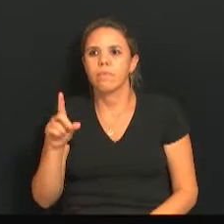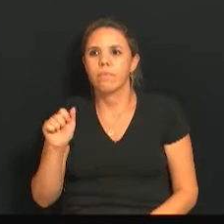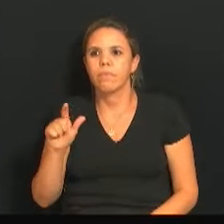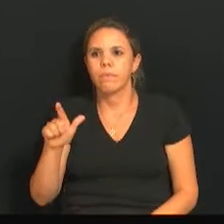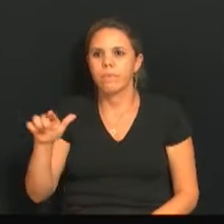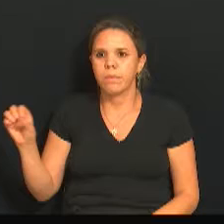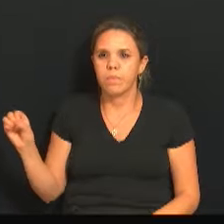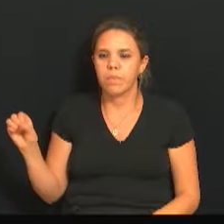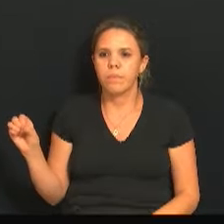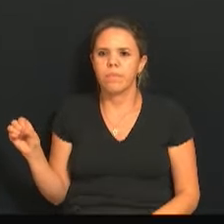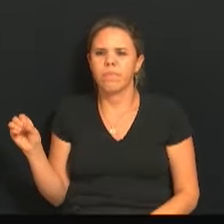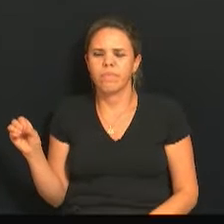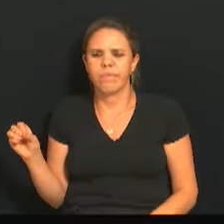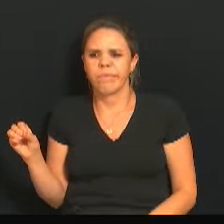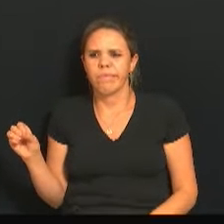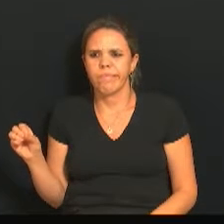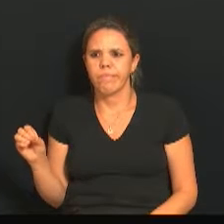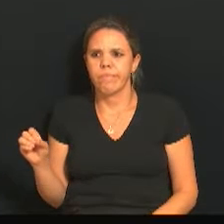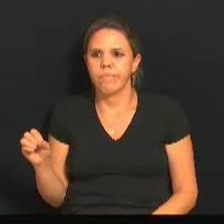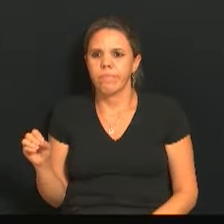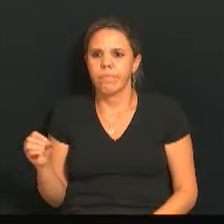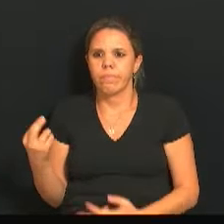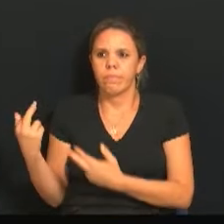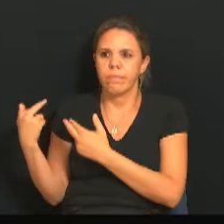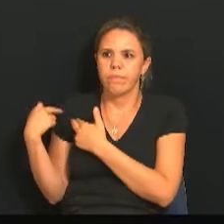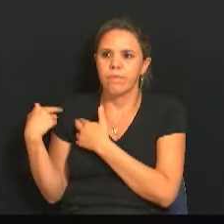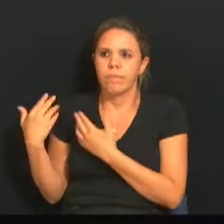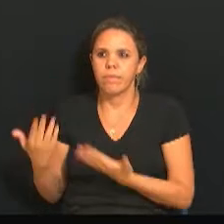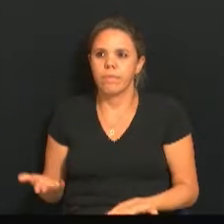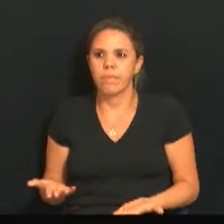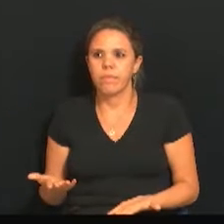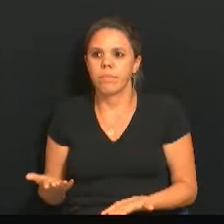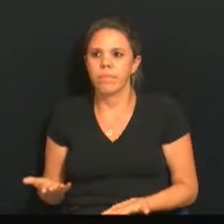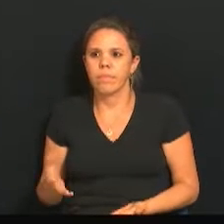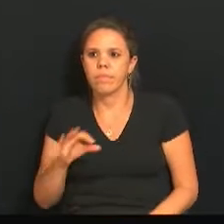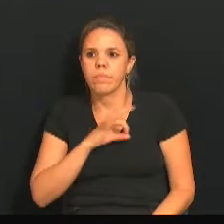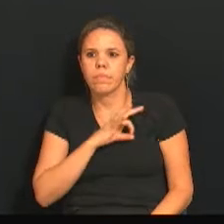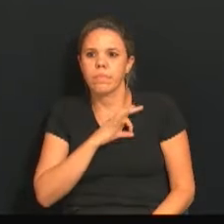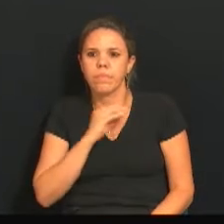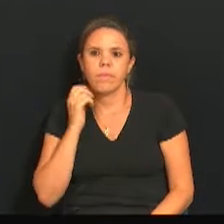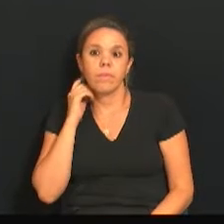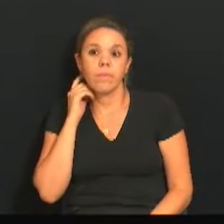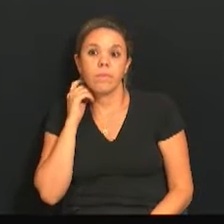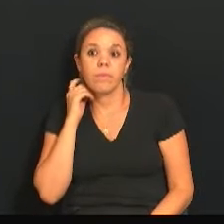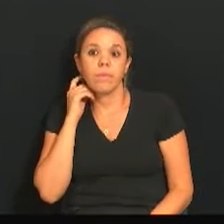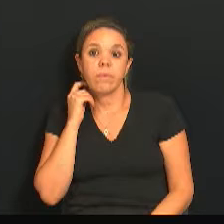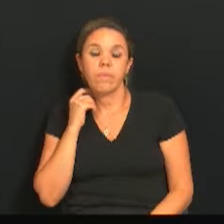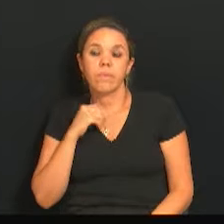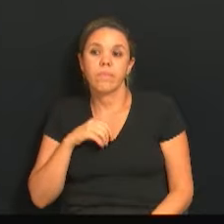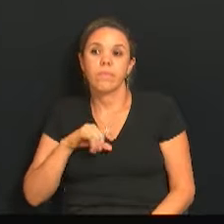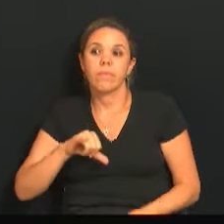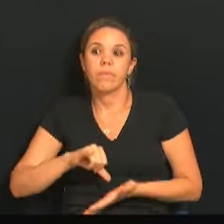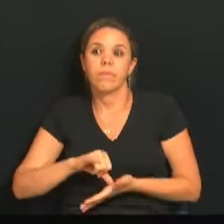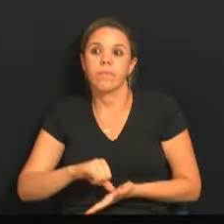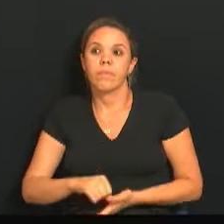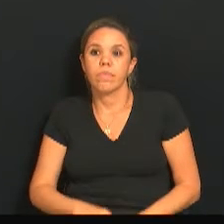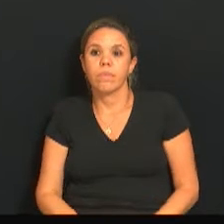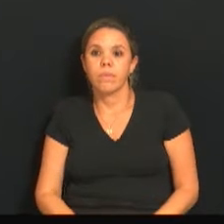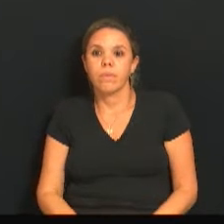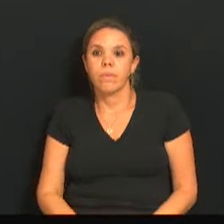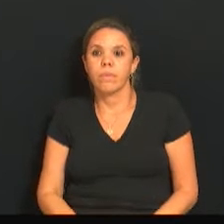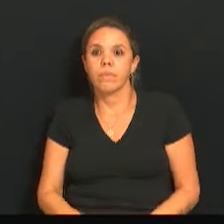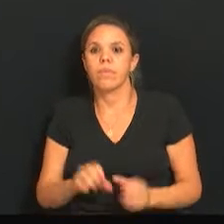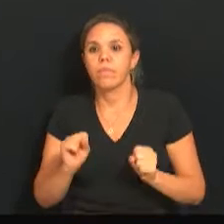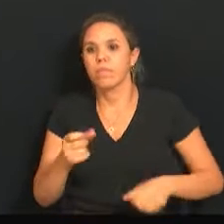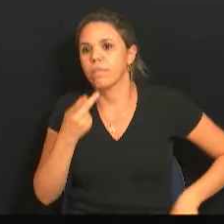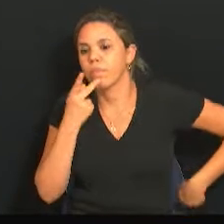de companhia da 1ª CIA, que é responsável pelo policiamento nessa região específica, que é a região central. Ele vai poder falar um pouco